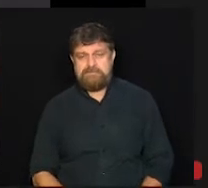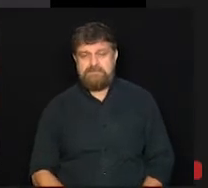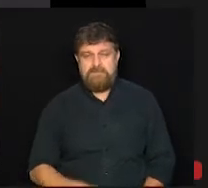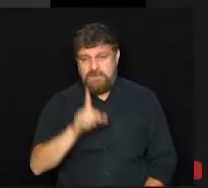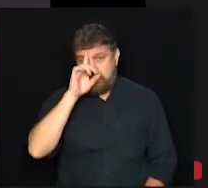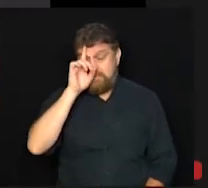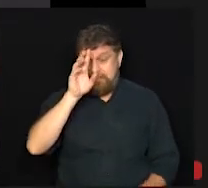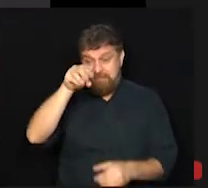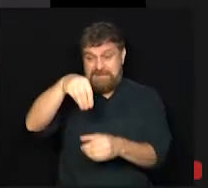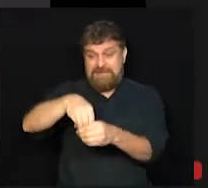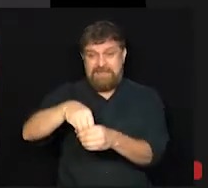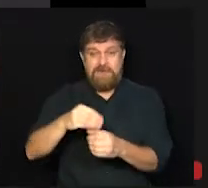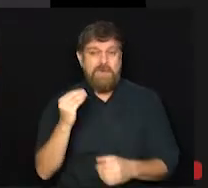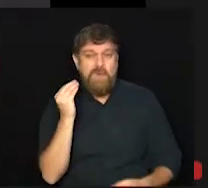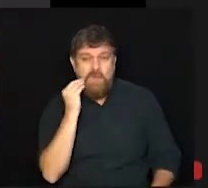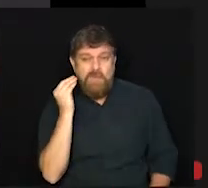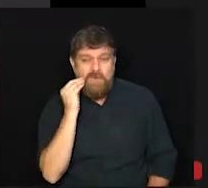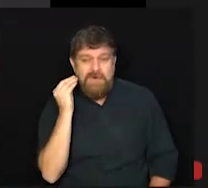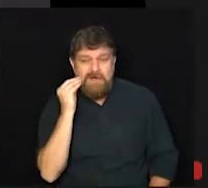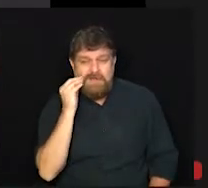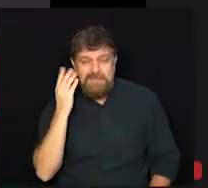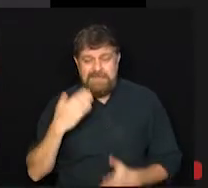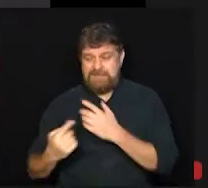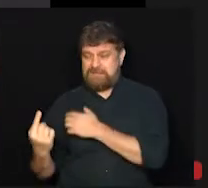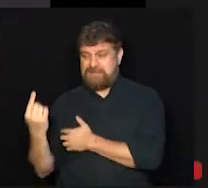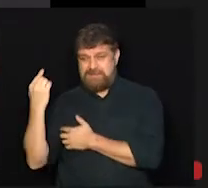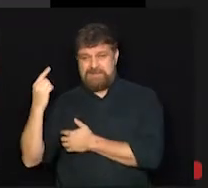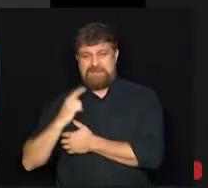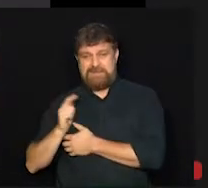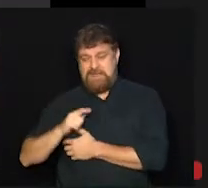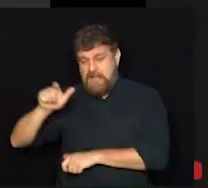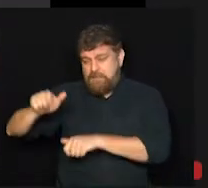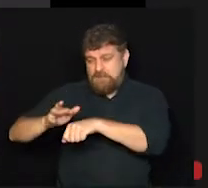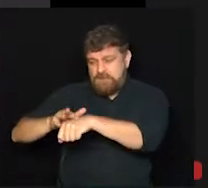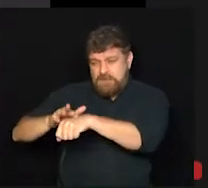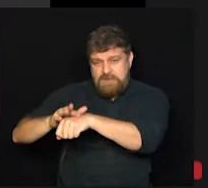Quer dizer, as oportunidades antigamente, os casos,